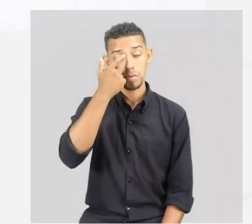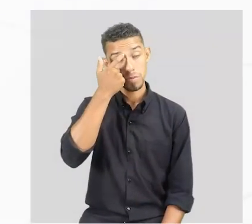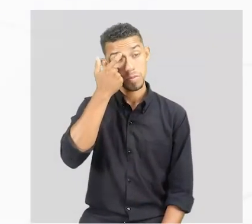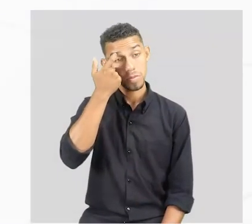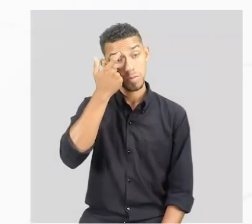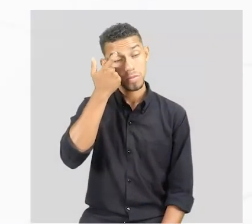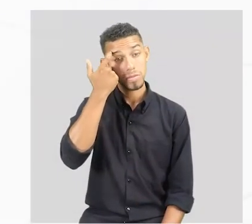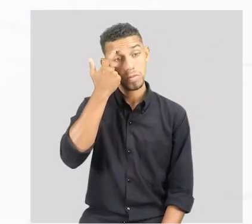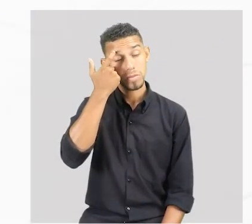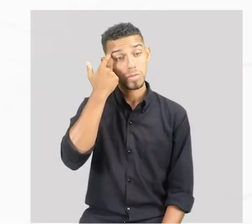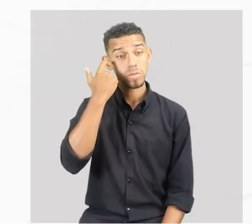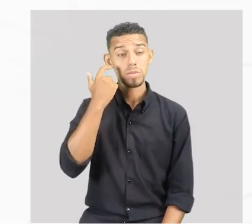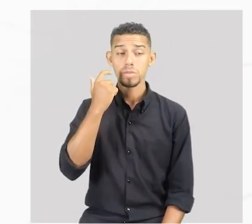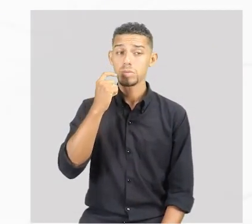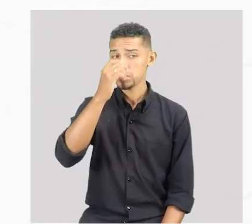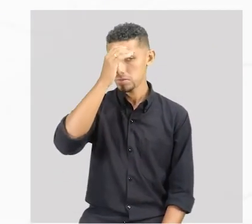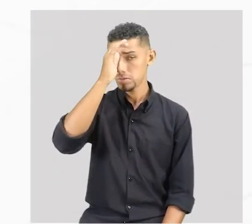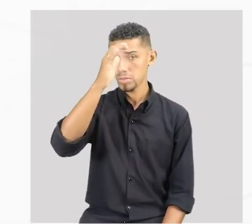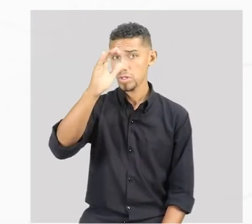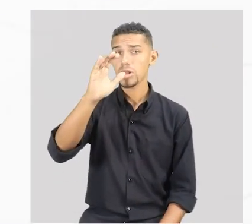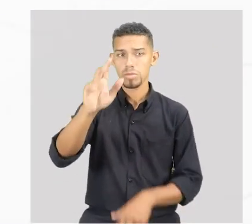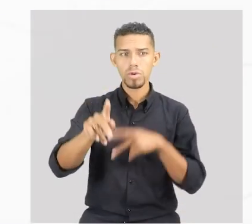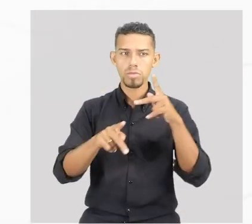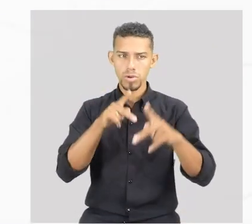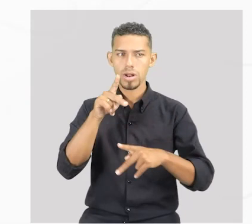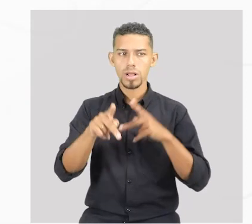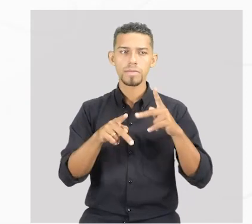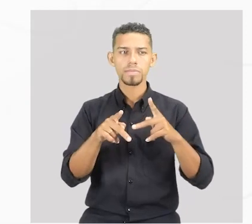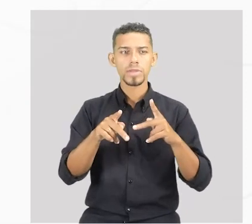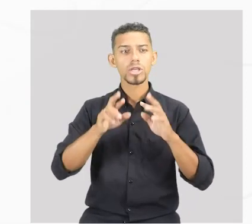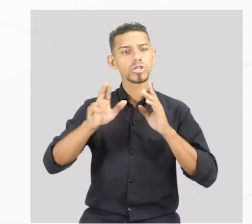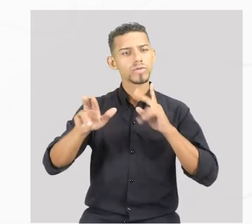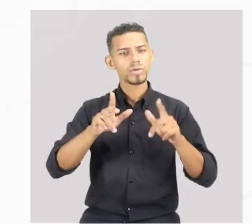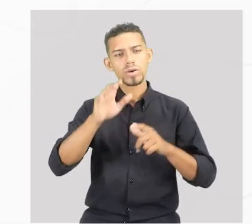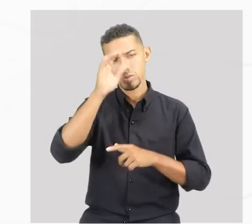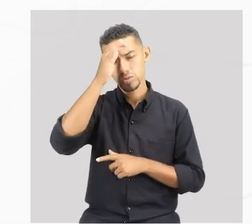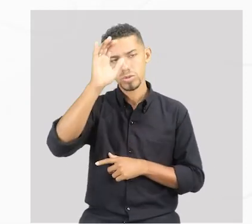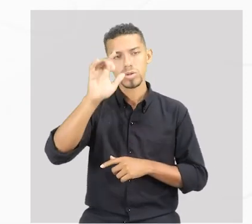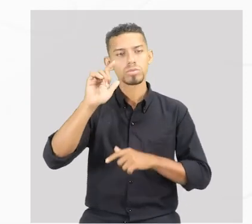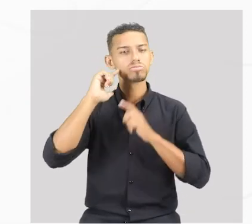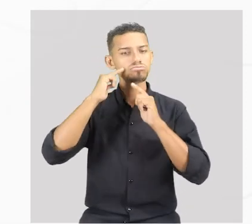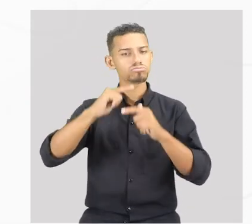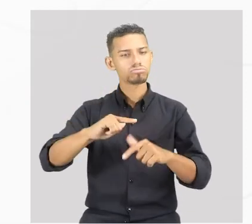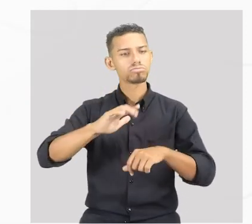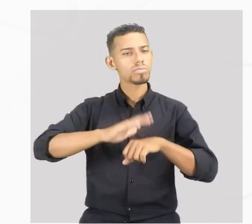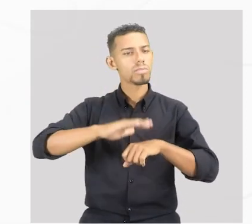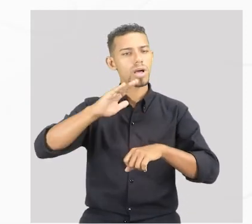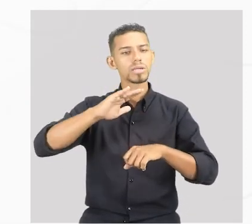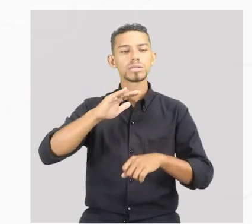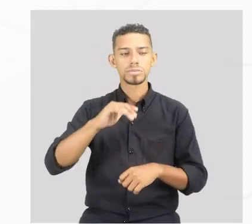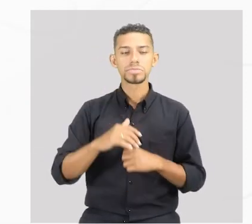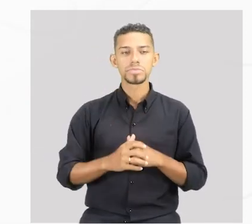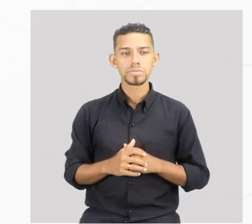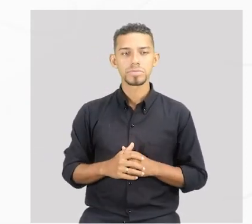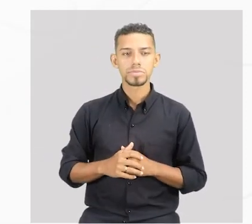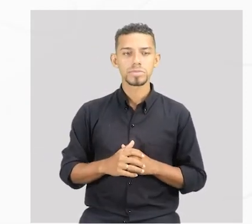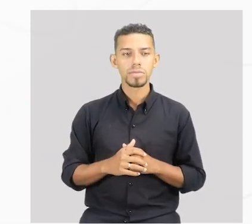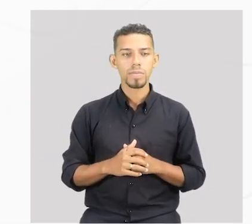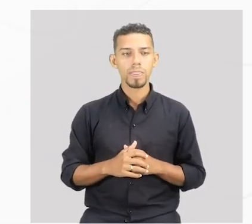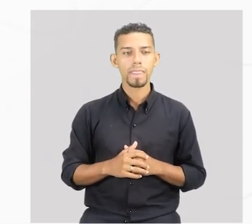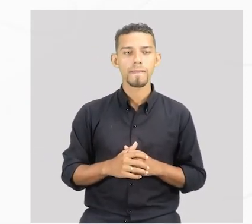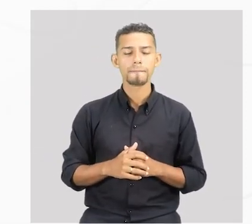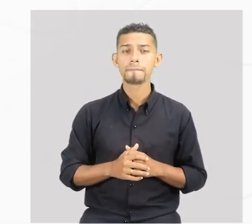Mas aí também tem a cultura popular. Diferente da cultura erudita, a cultura popular é vista como uma cultura mais tradicional, mais